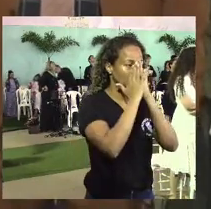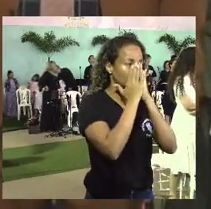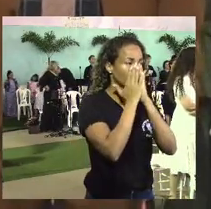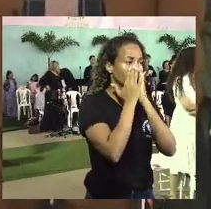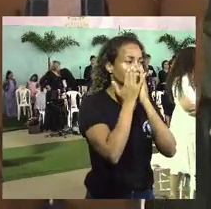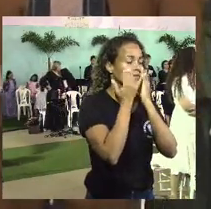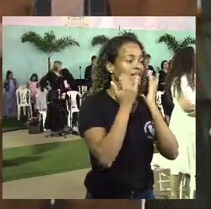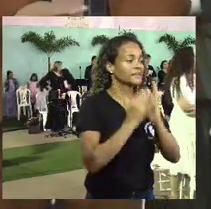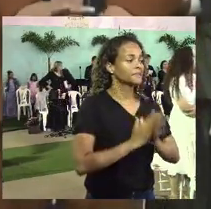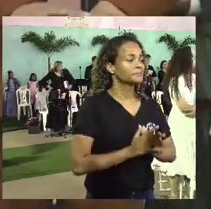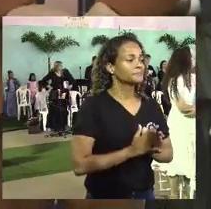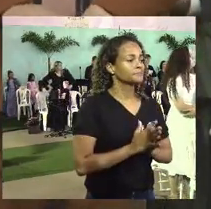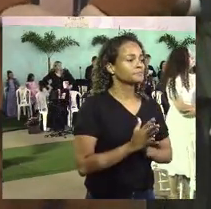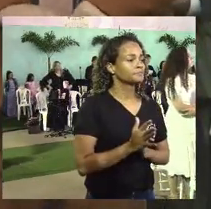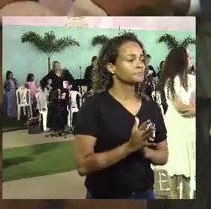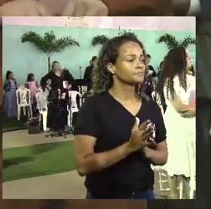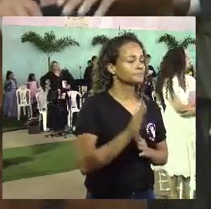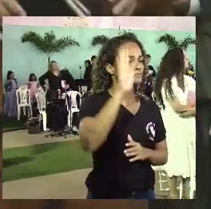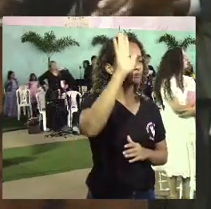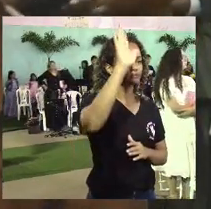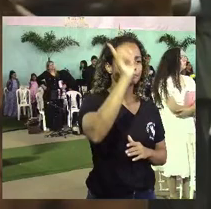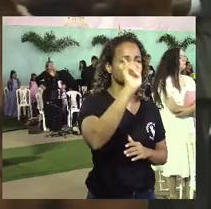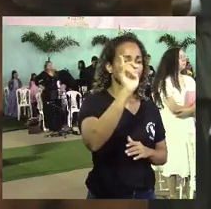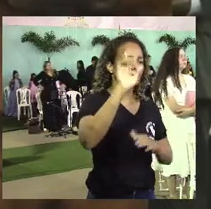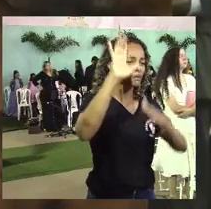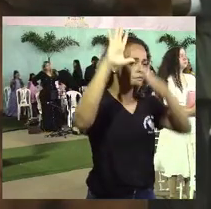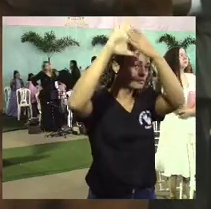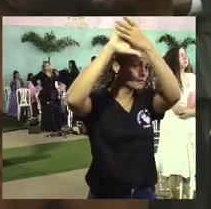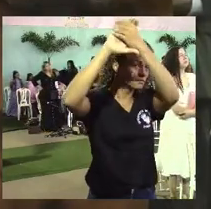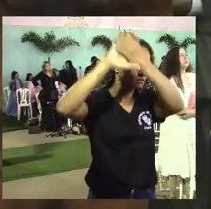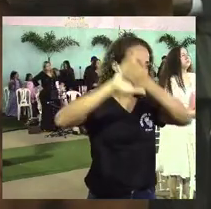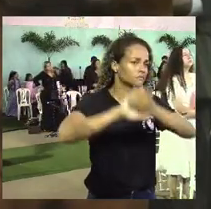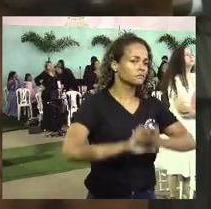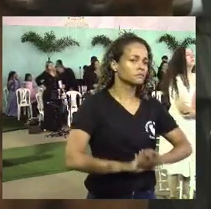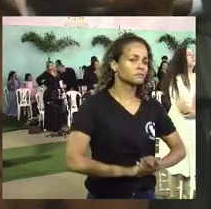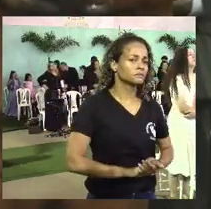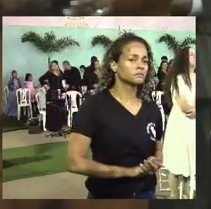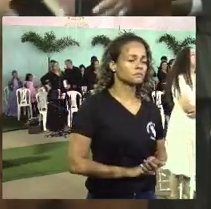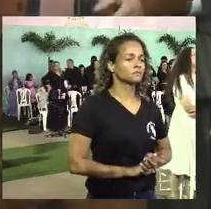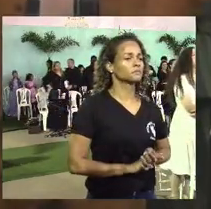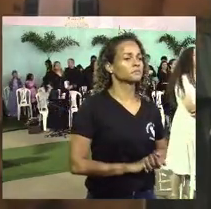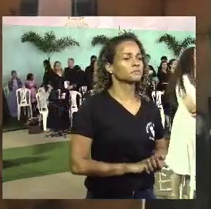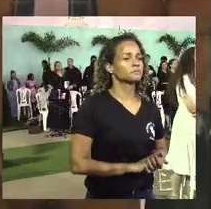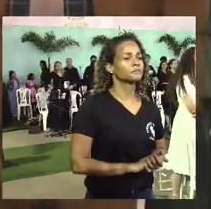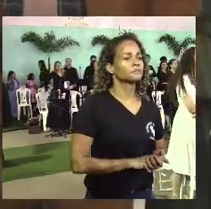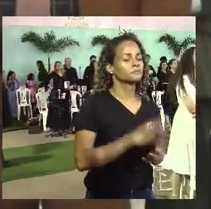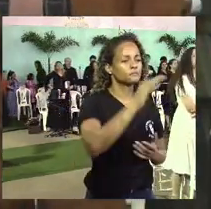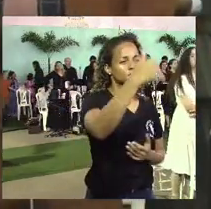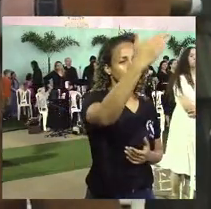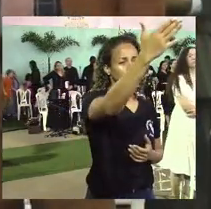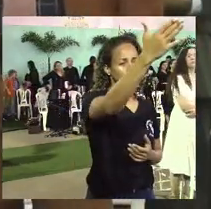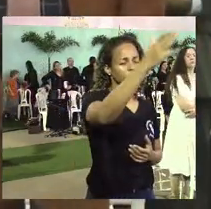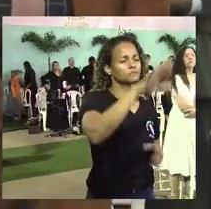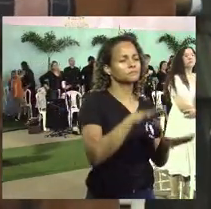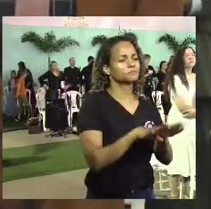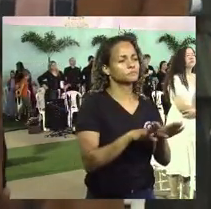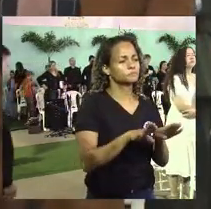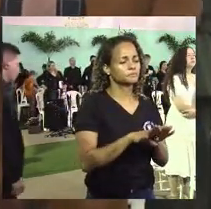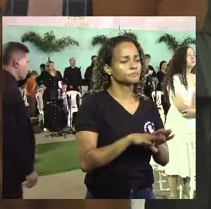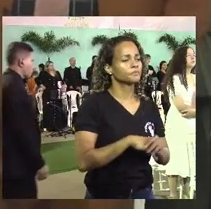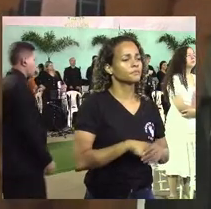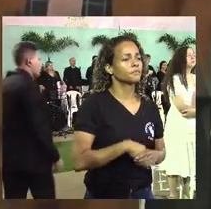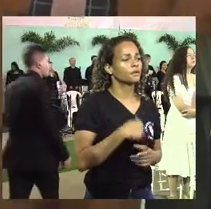se mova toque na mão dessa pessoa lá atrás pessoa no Evangelhos afastado da igreja bem alto lá atrás